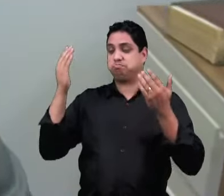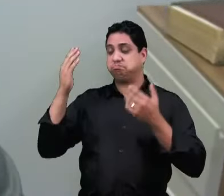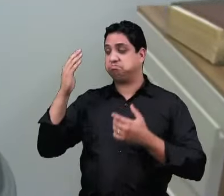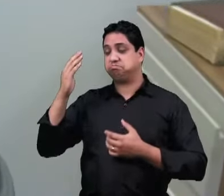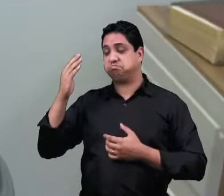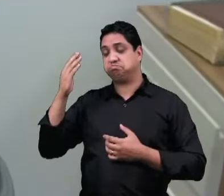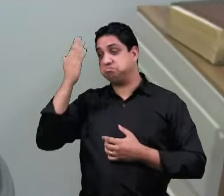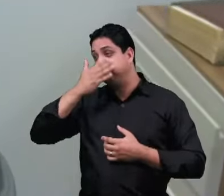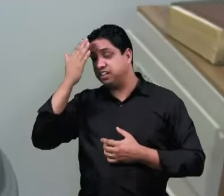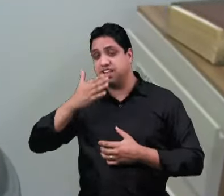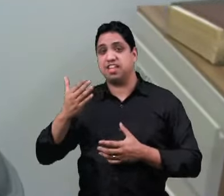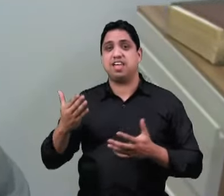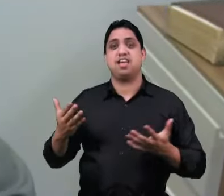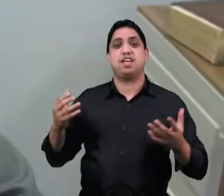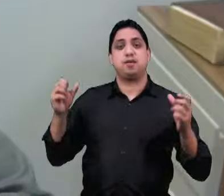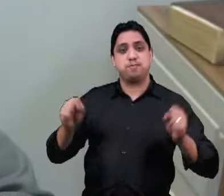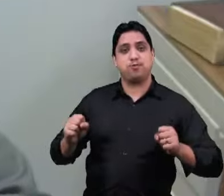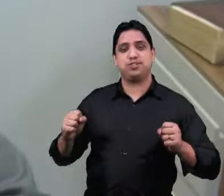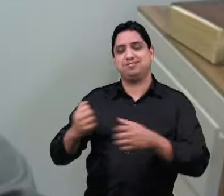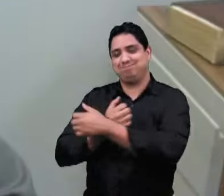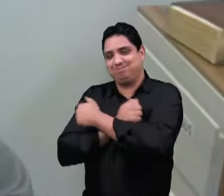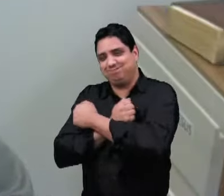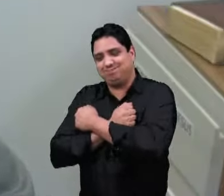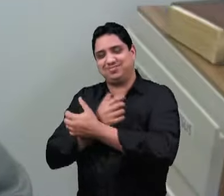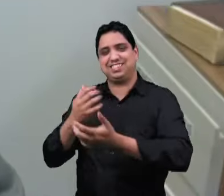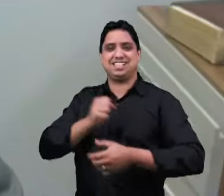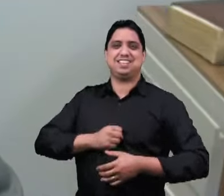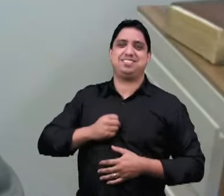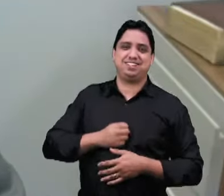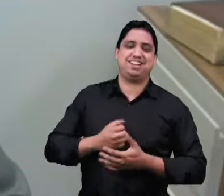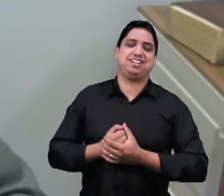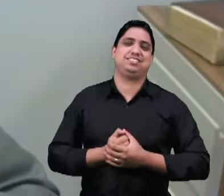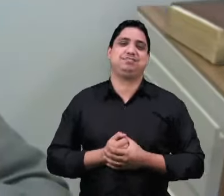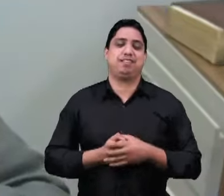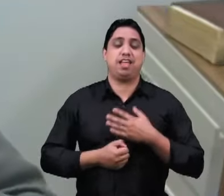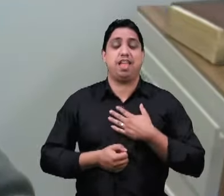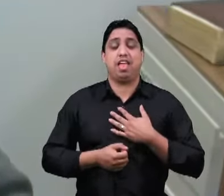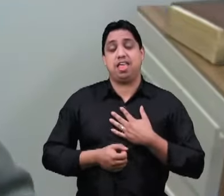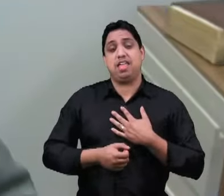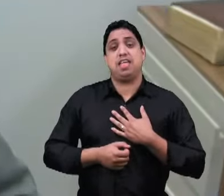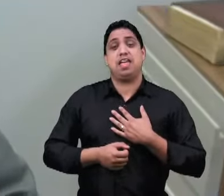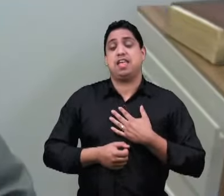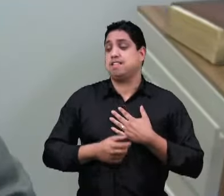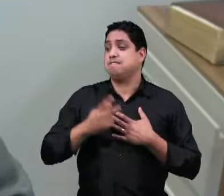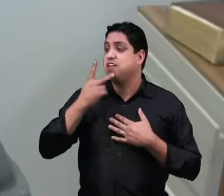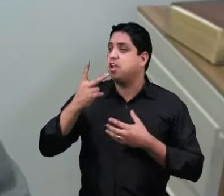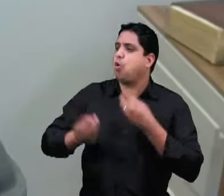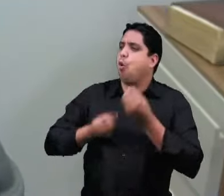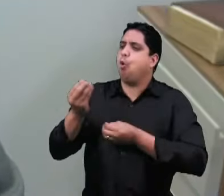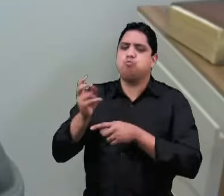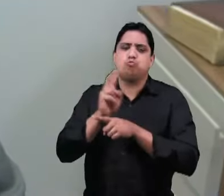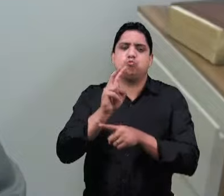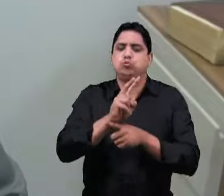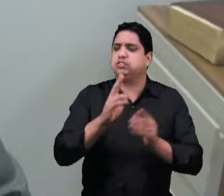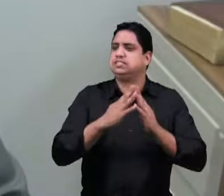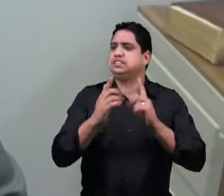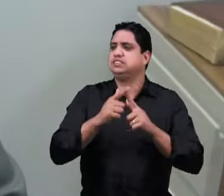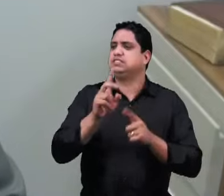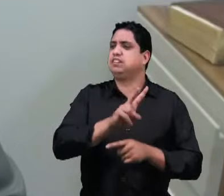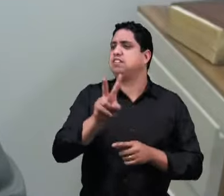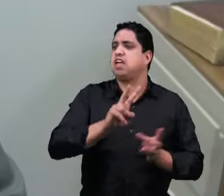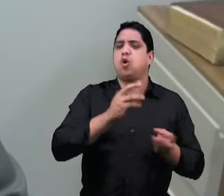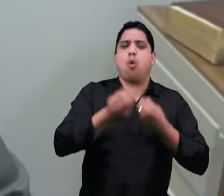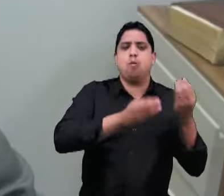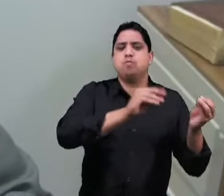pôde ali matar saudades. Pastor, gostaria que o senhor falasse agora como o senhor cuidou de várias igrejas em Vila Velha e depois foi